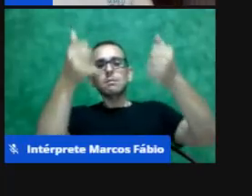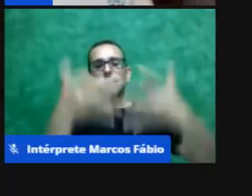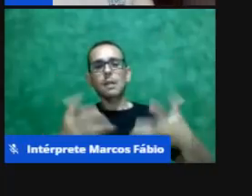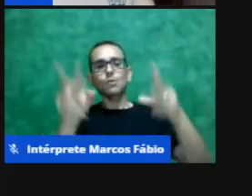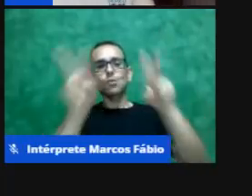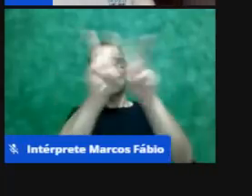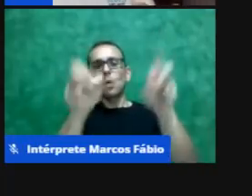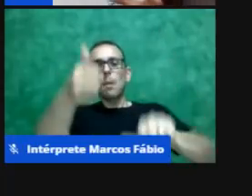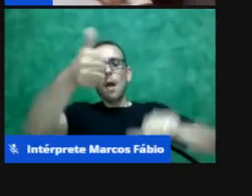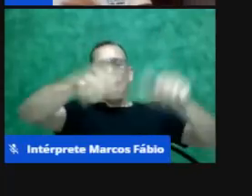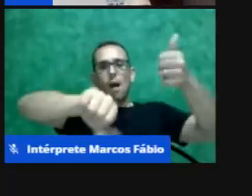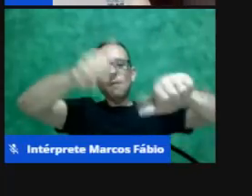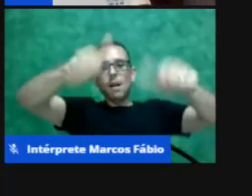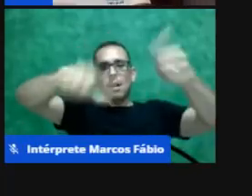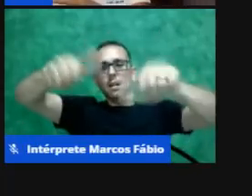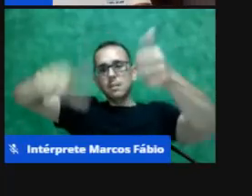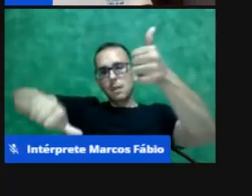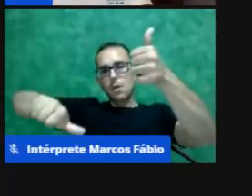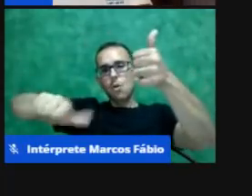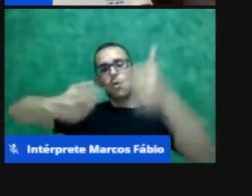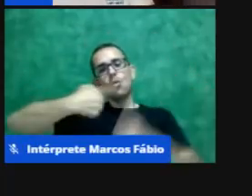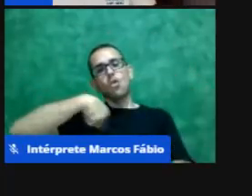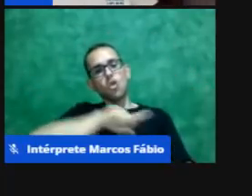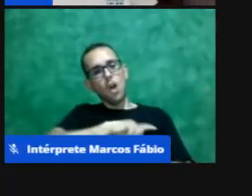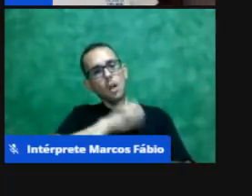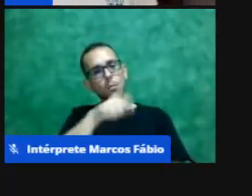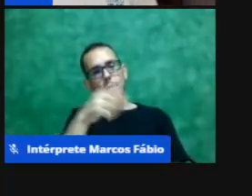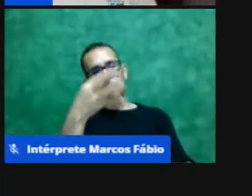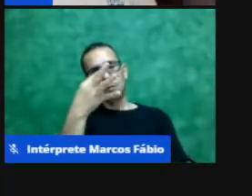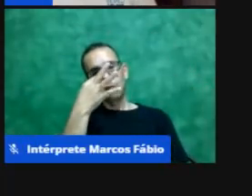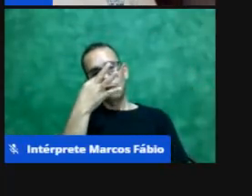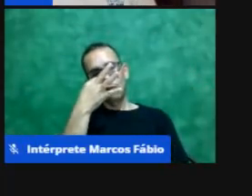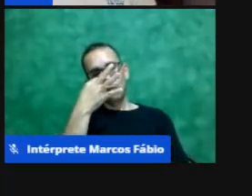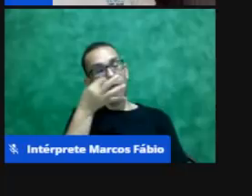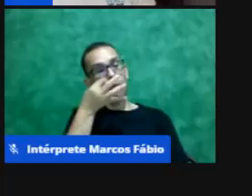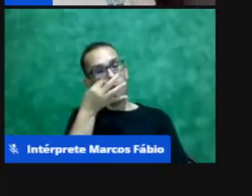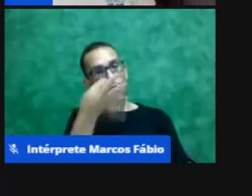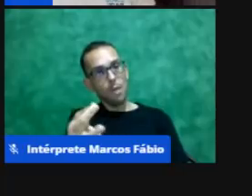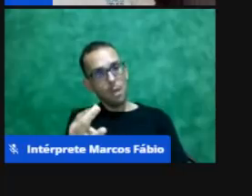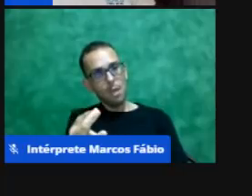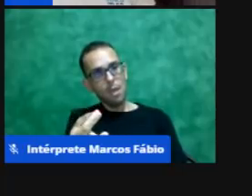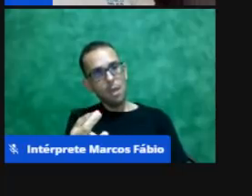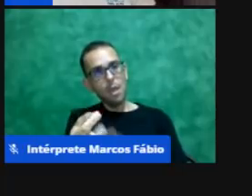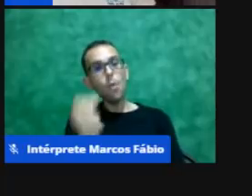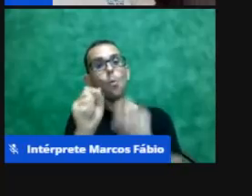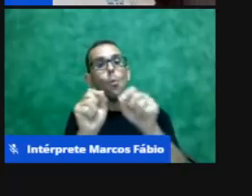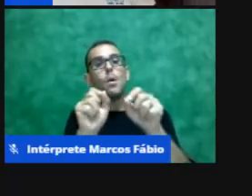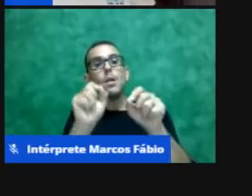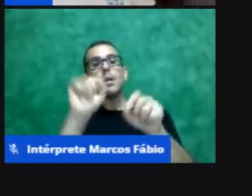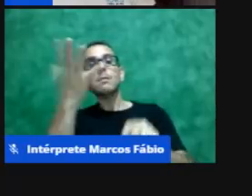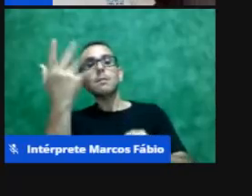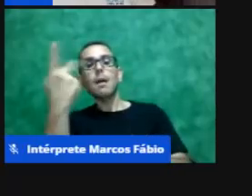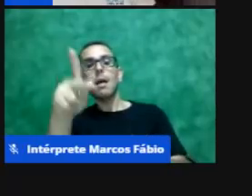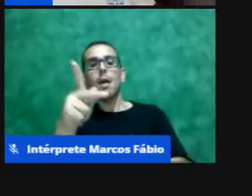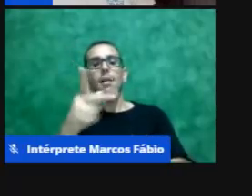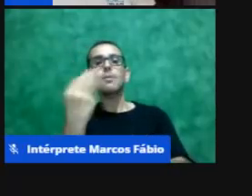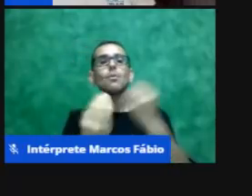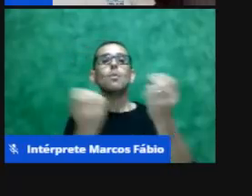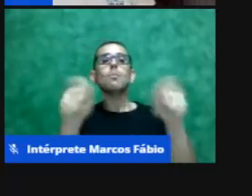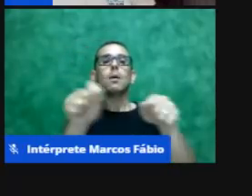a avaliação, nós podemos ver a realidade